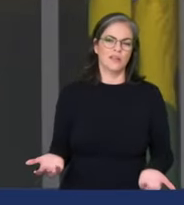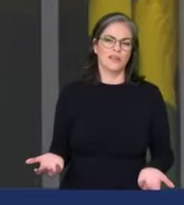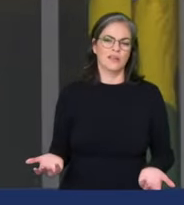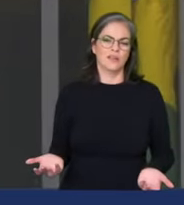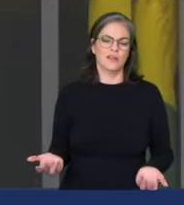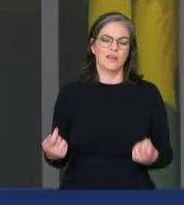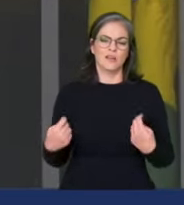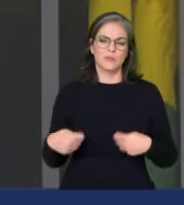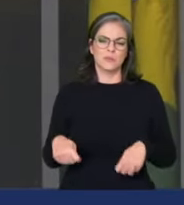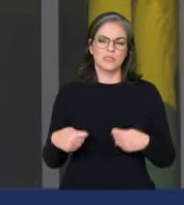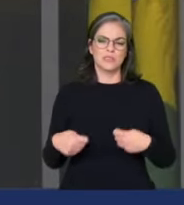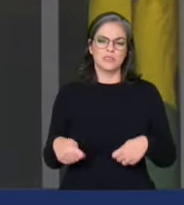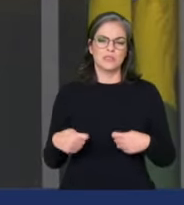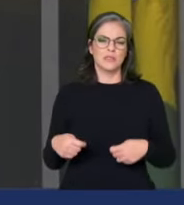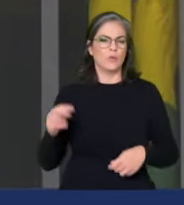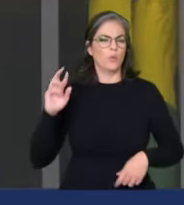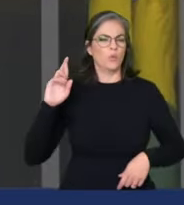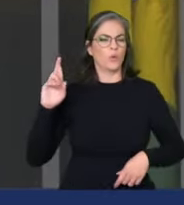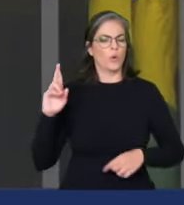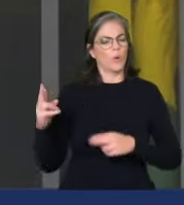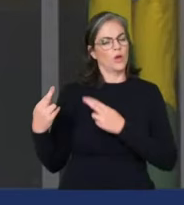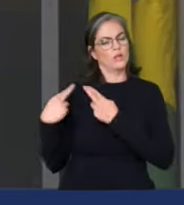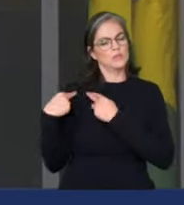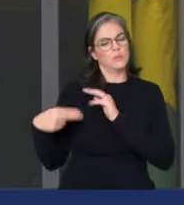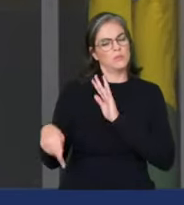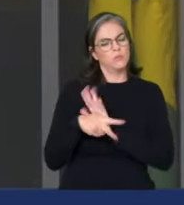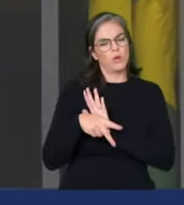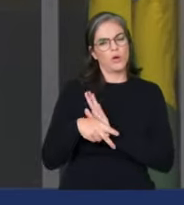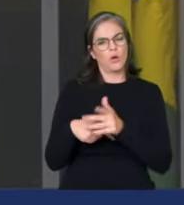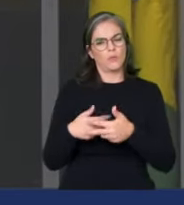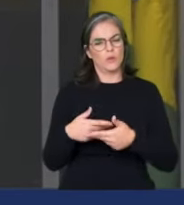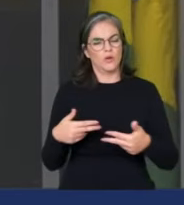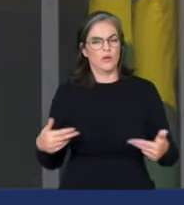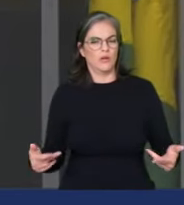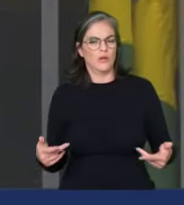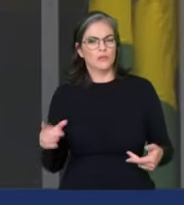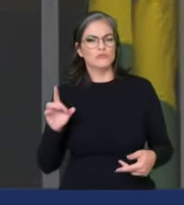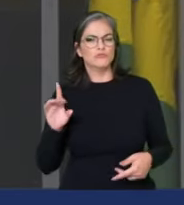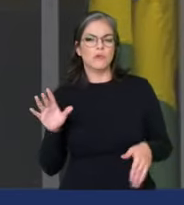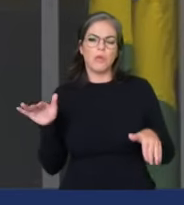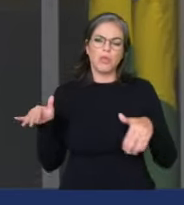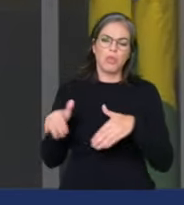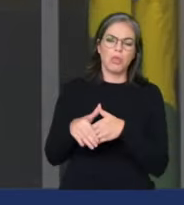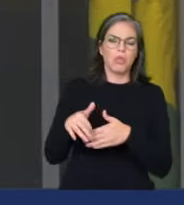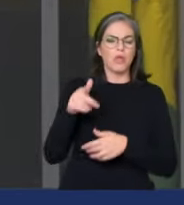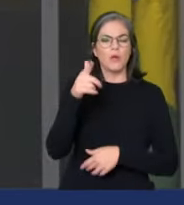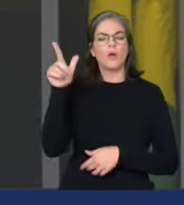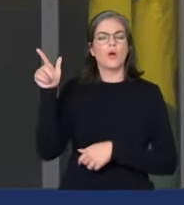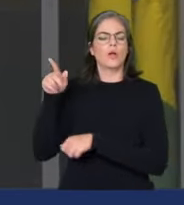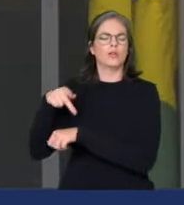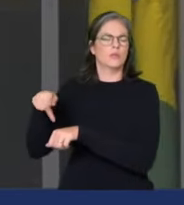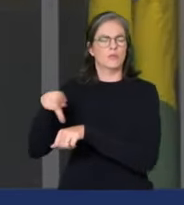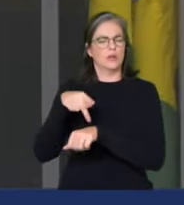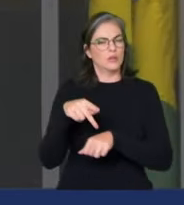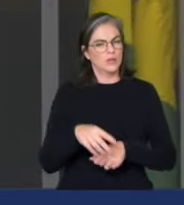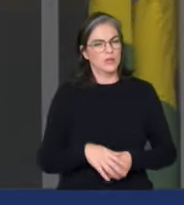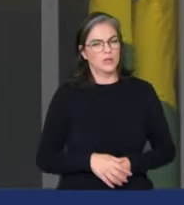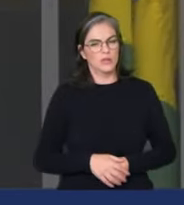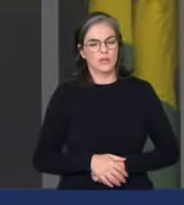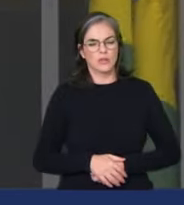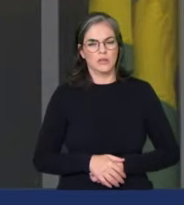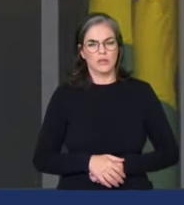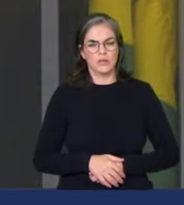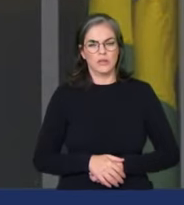casa. O Brasil virou uma espécie de caso do capital internacional. Para curtir, para andar no carro novo, para